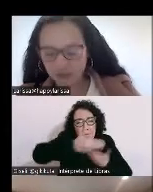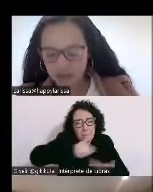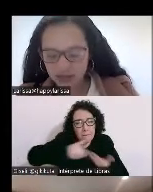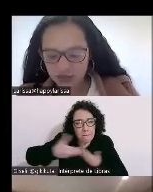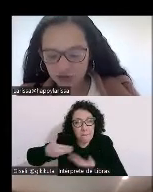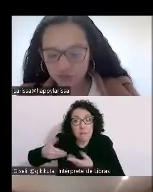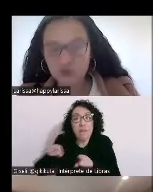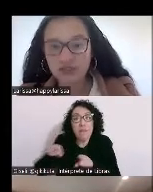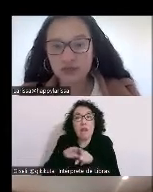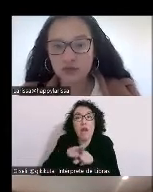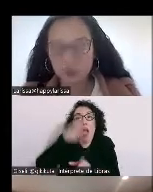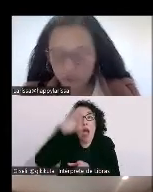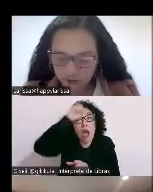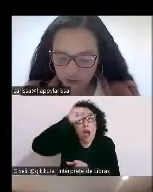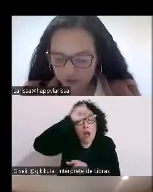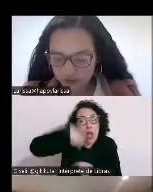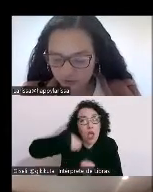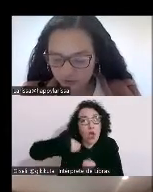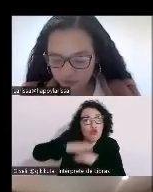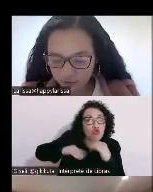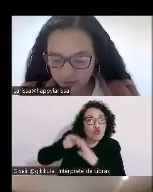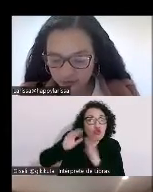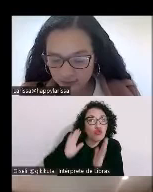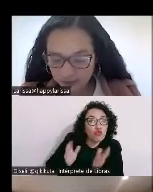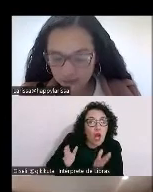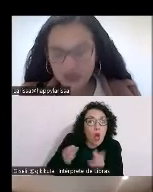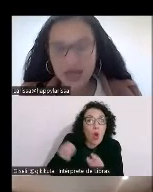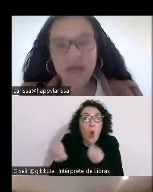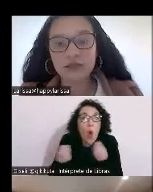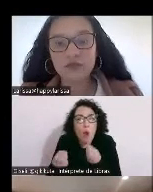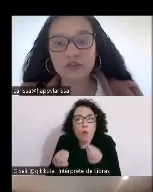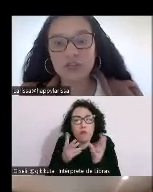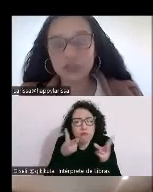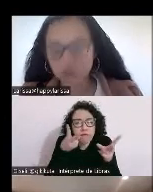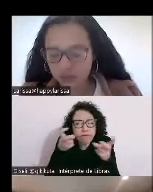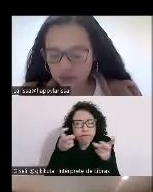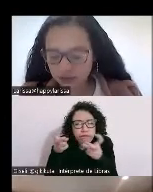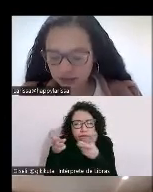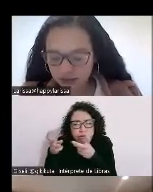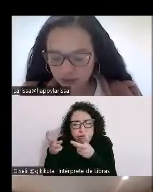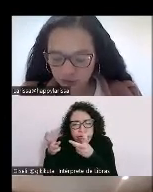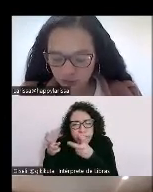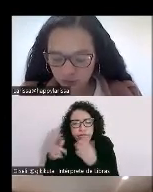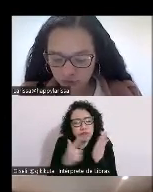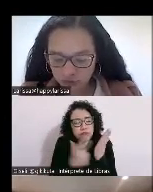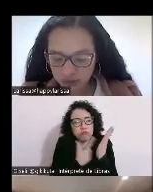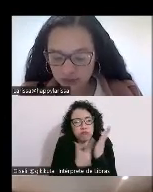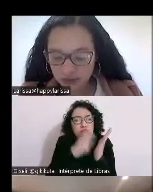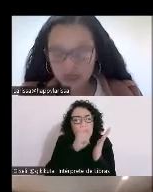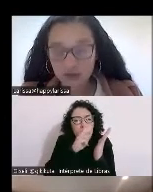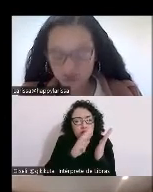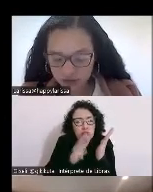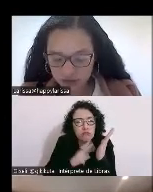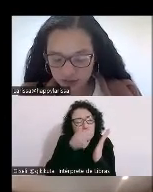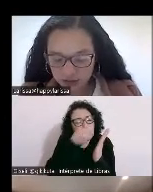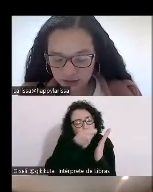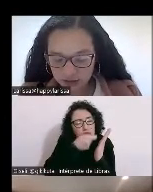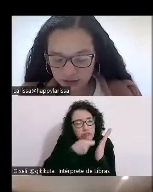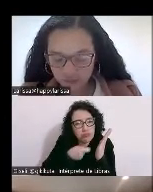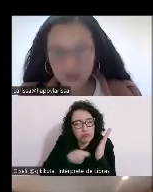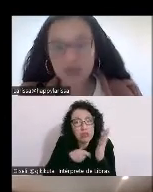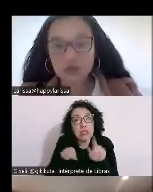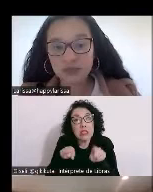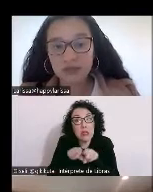aprender habilidades, como fazer isso, ouvindo, observando, percebendo, através de leitura e anotação e esboço. Também entrevistas e